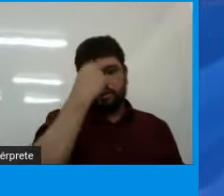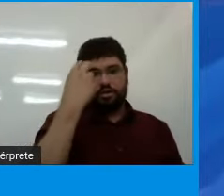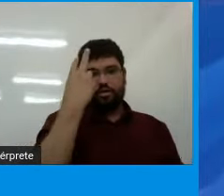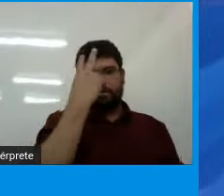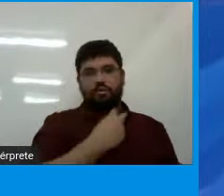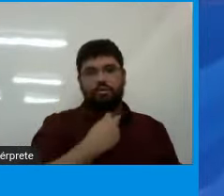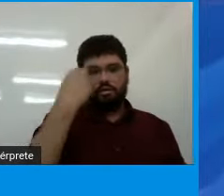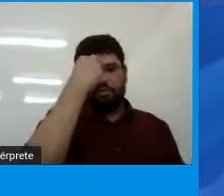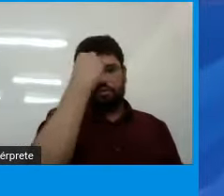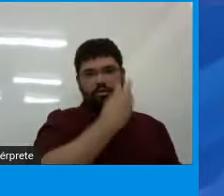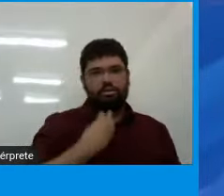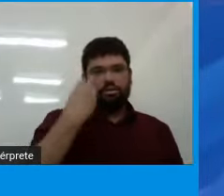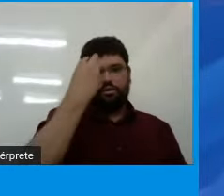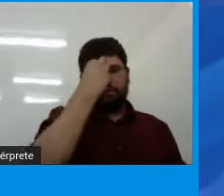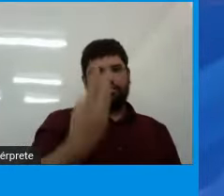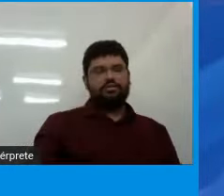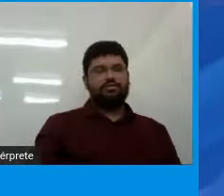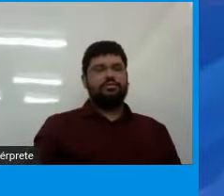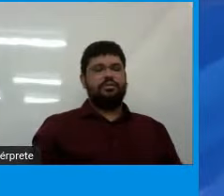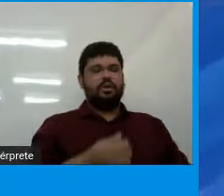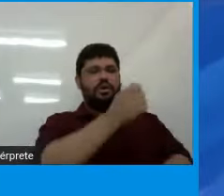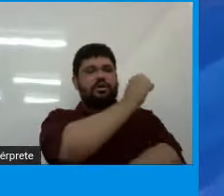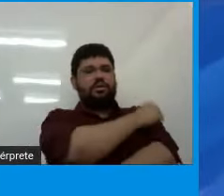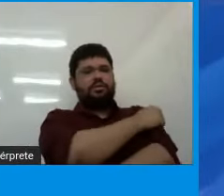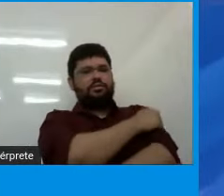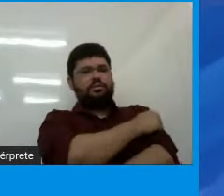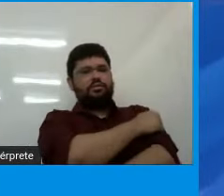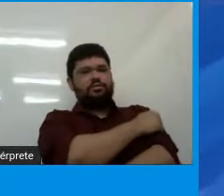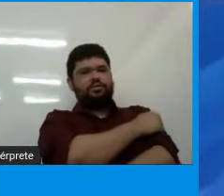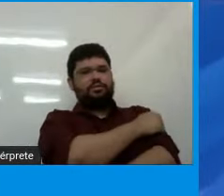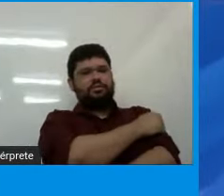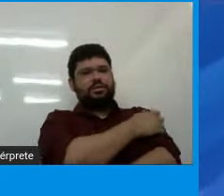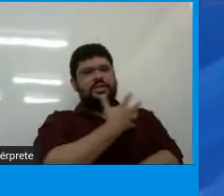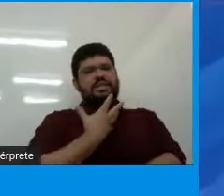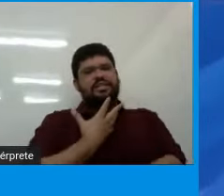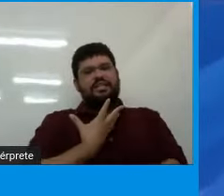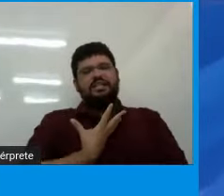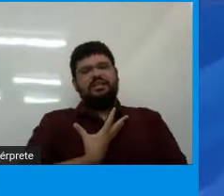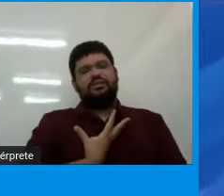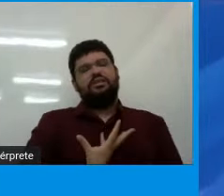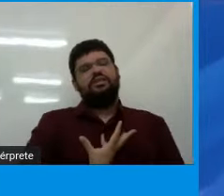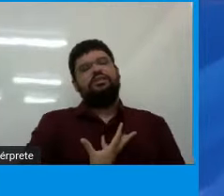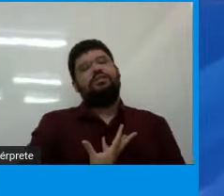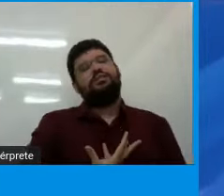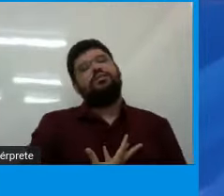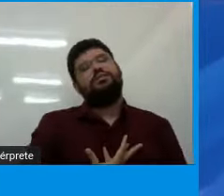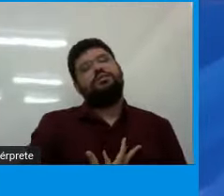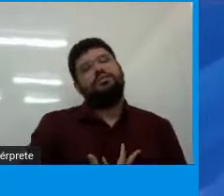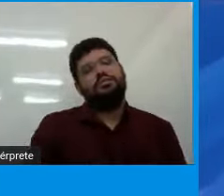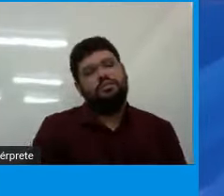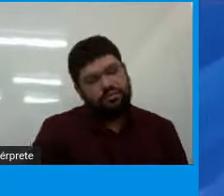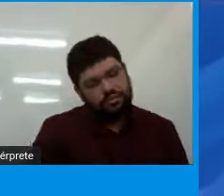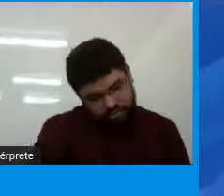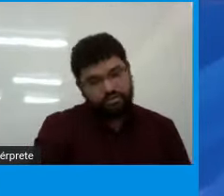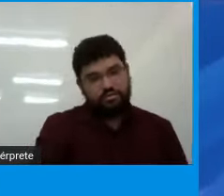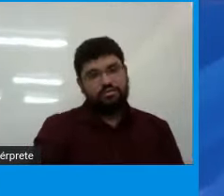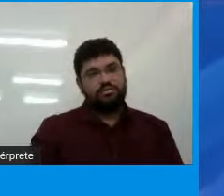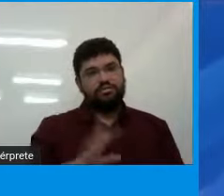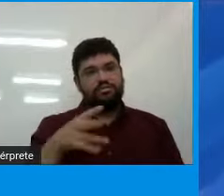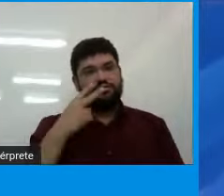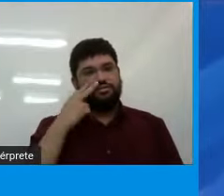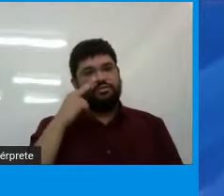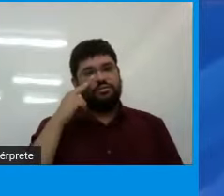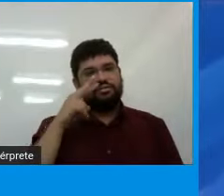de aula num vídeo, o estudante, além de ser algo extremamente cansativo, quando ele assistir todo aquele vídeo, ele pode